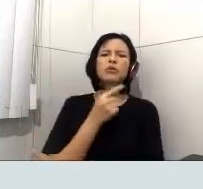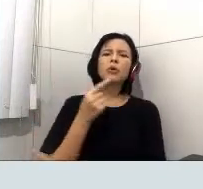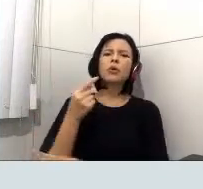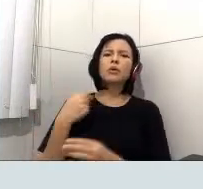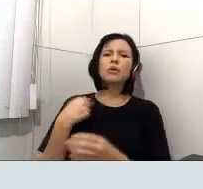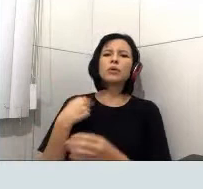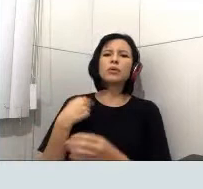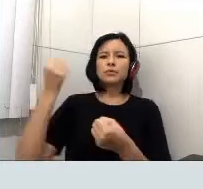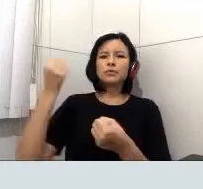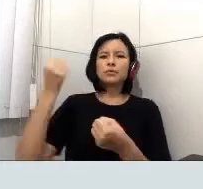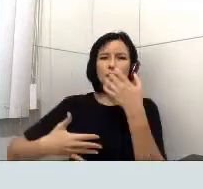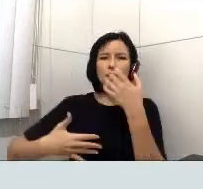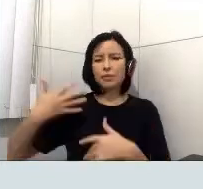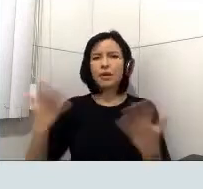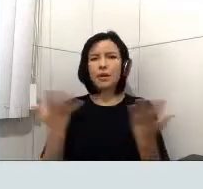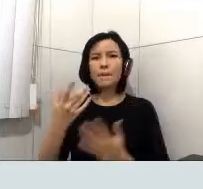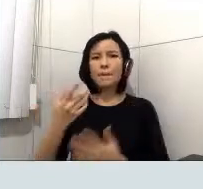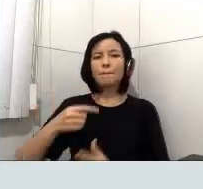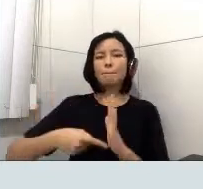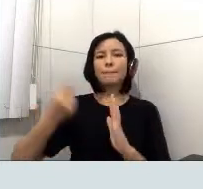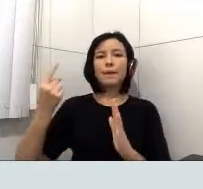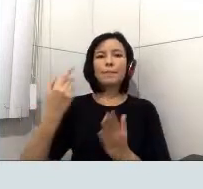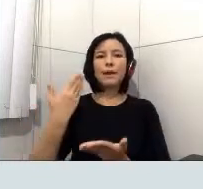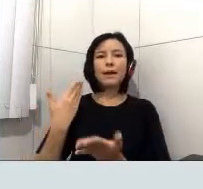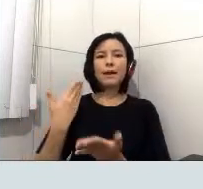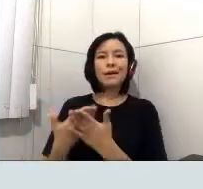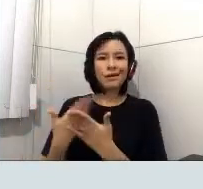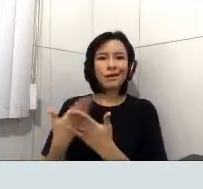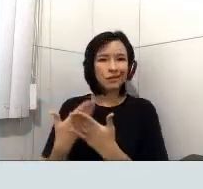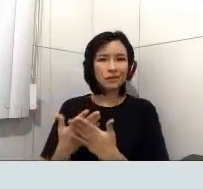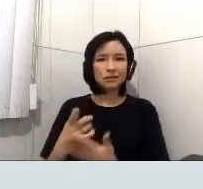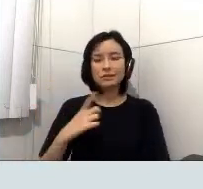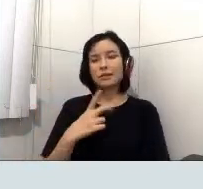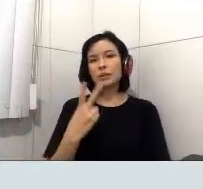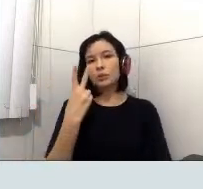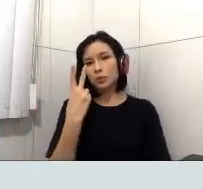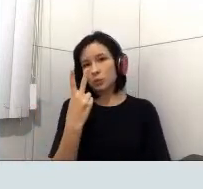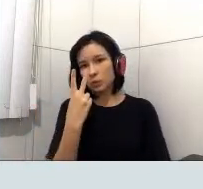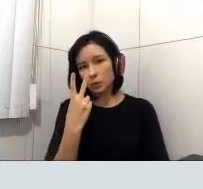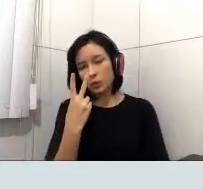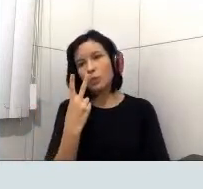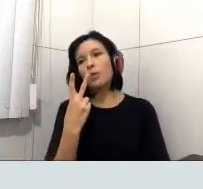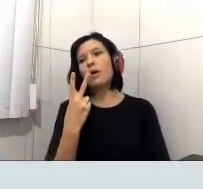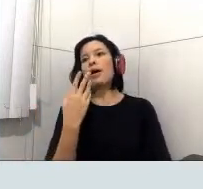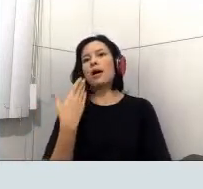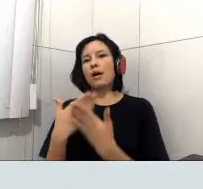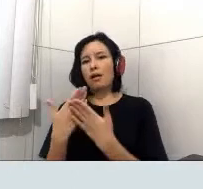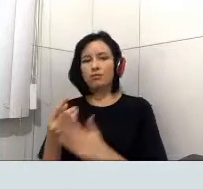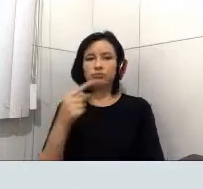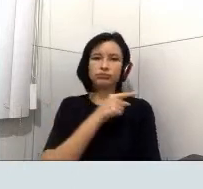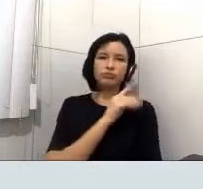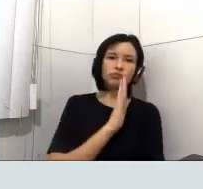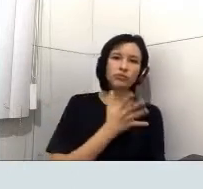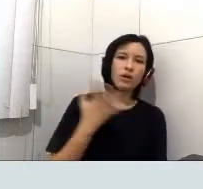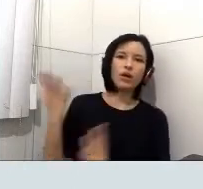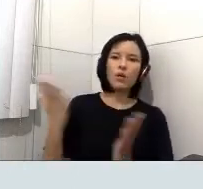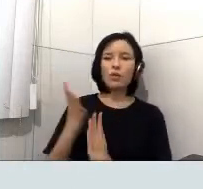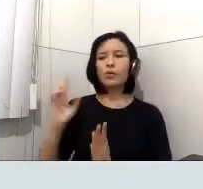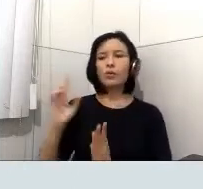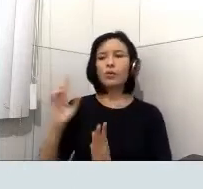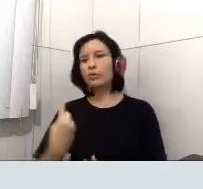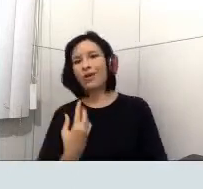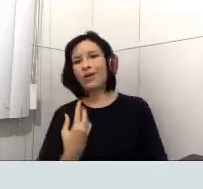A nossa primeira aula, lembrando que são duas, uma já passou e a outra nós vamos começar.